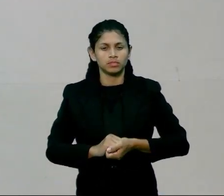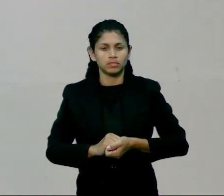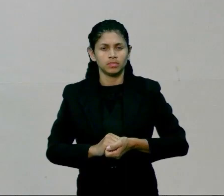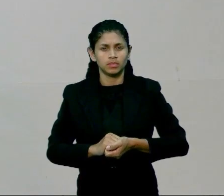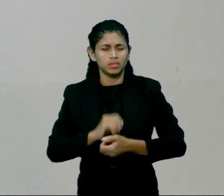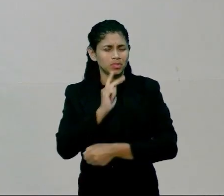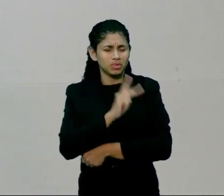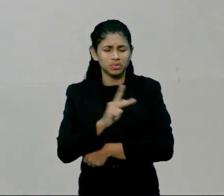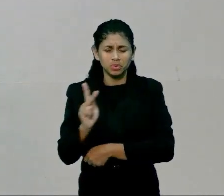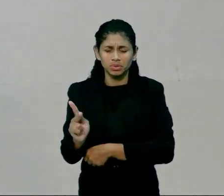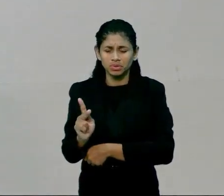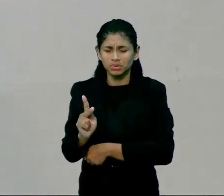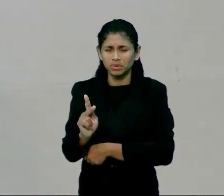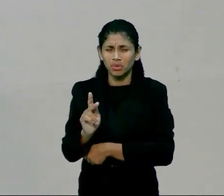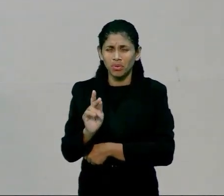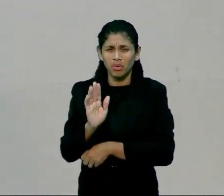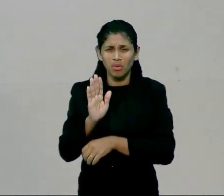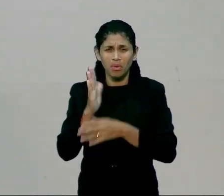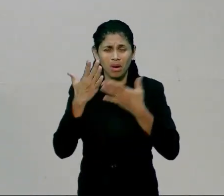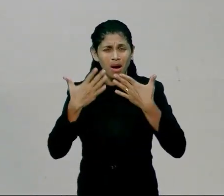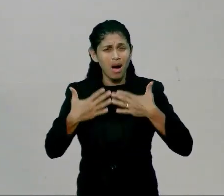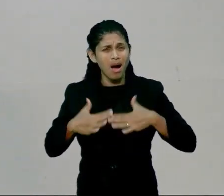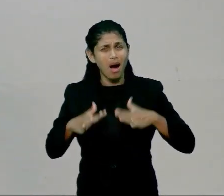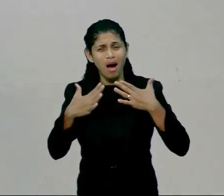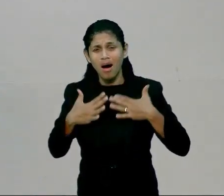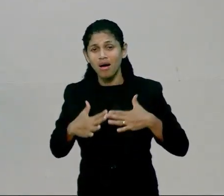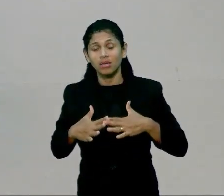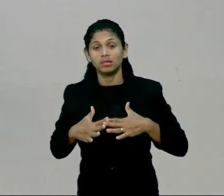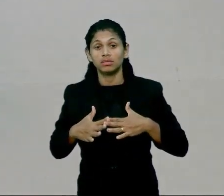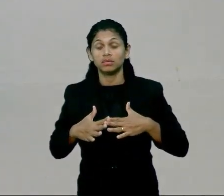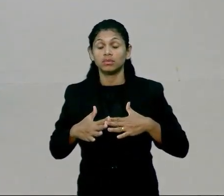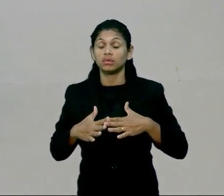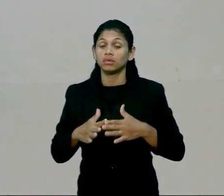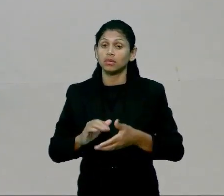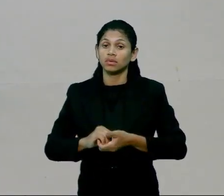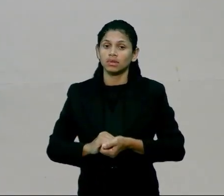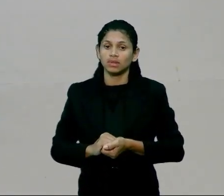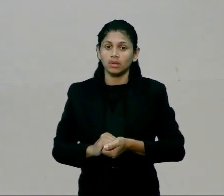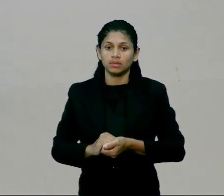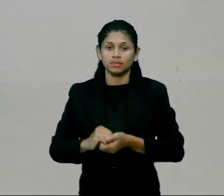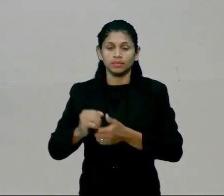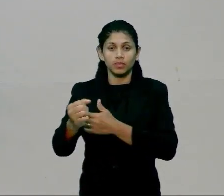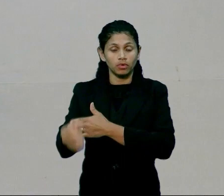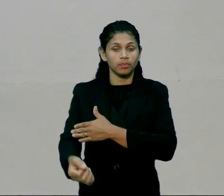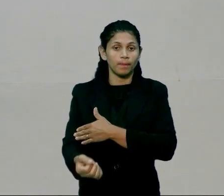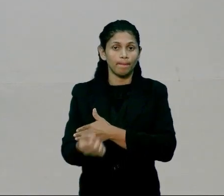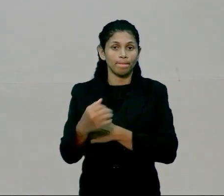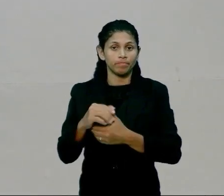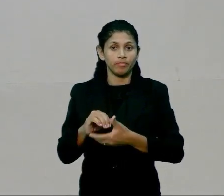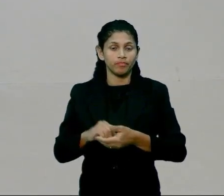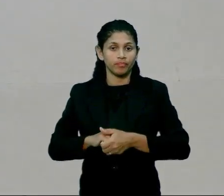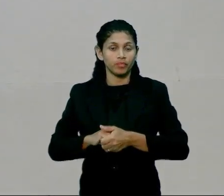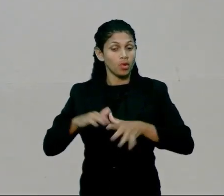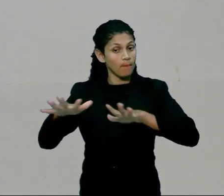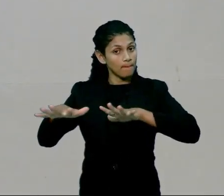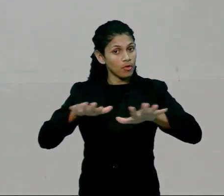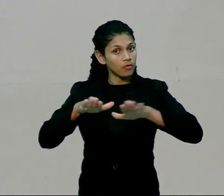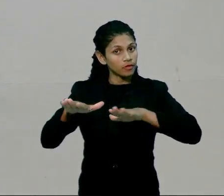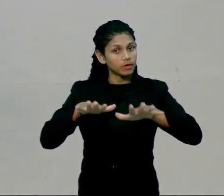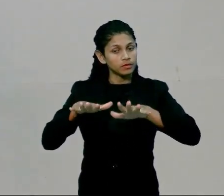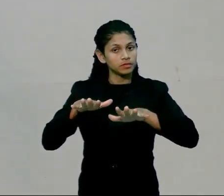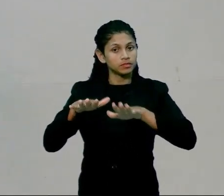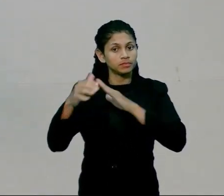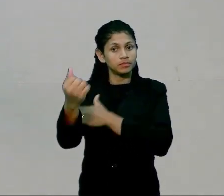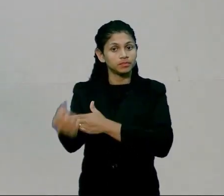professor, devagar. Fase concêntrica, em que eu concentro o movimento, excêntrica, em que